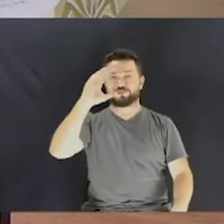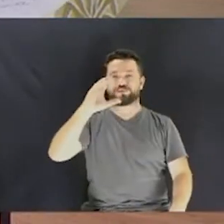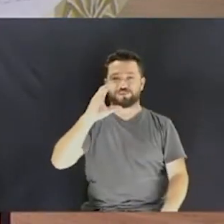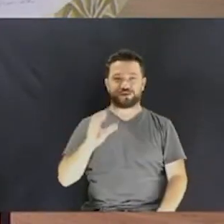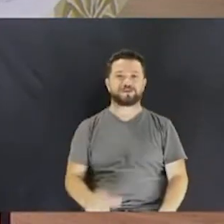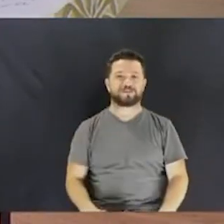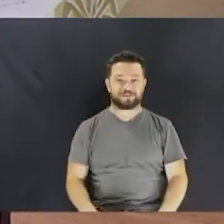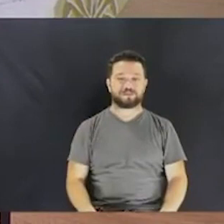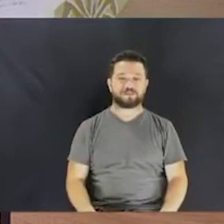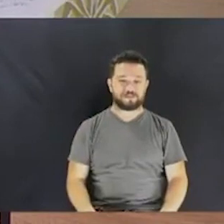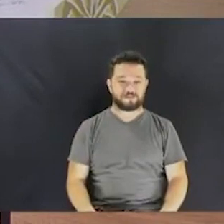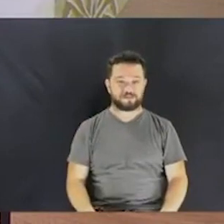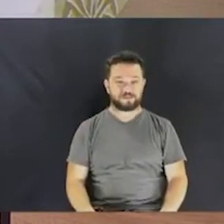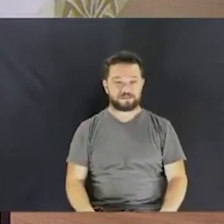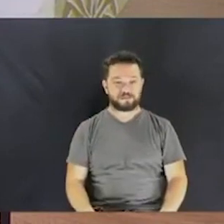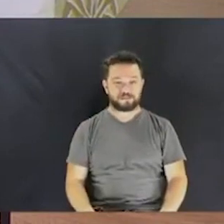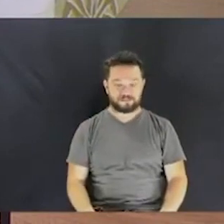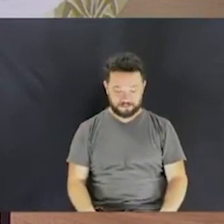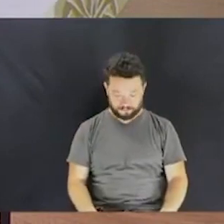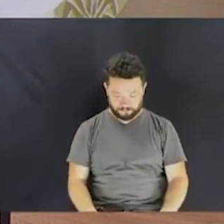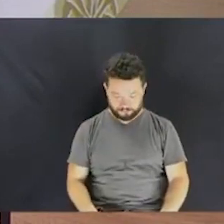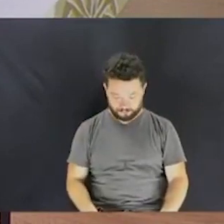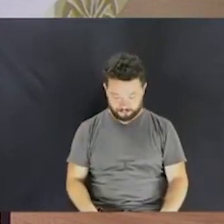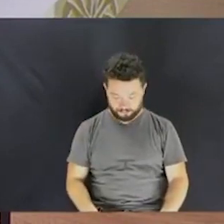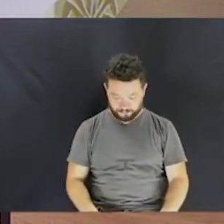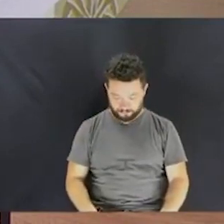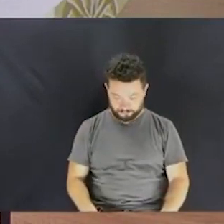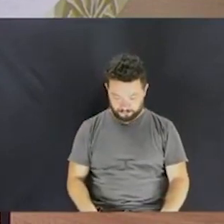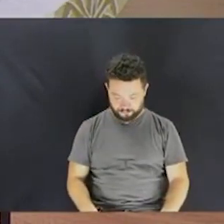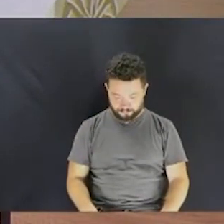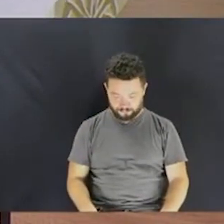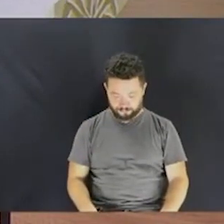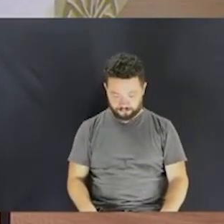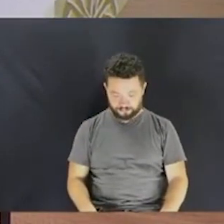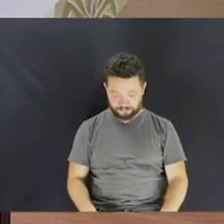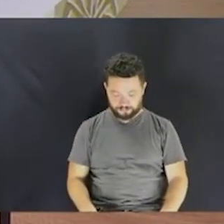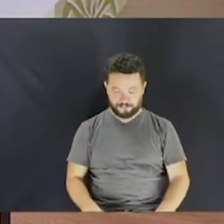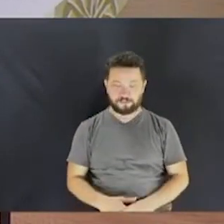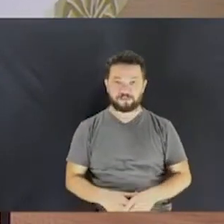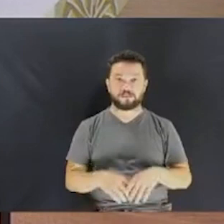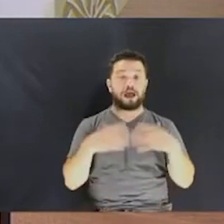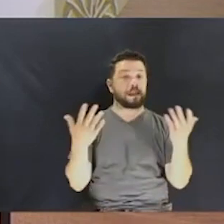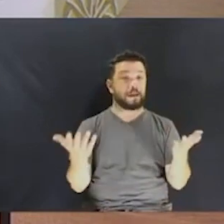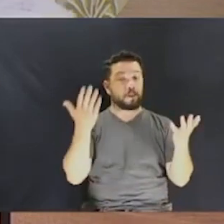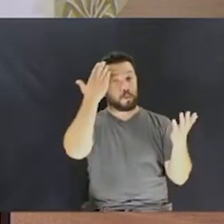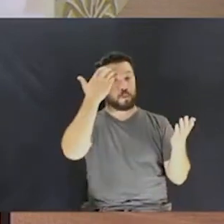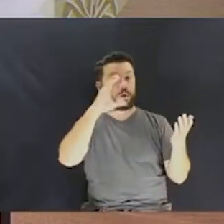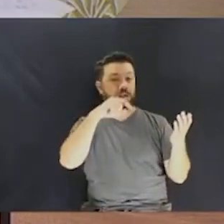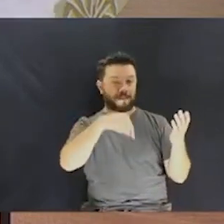depois do seu falecimento a Câmara Municipal de Curitiba aprovou a criação do prêmio João Paulo